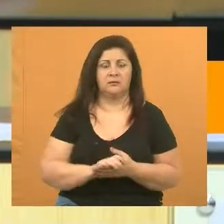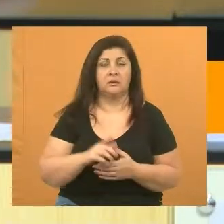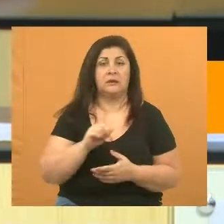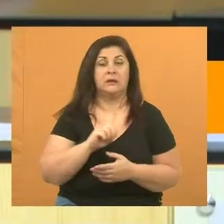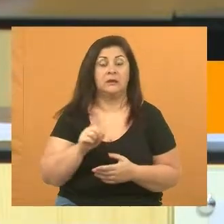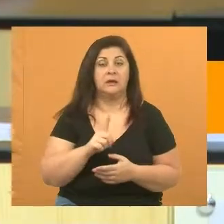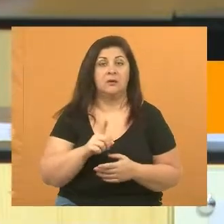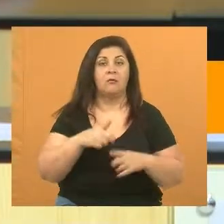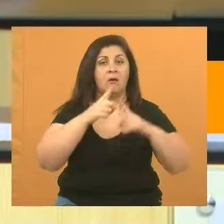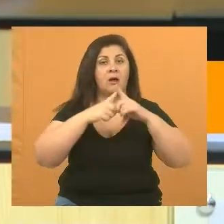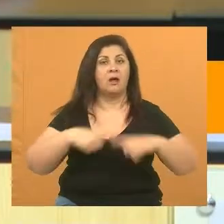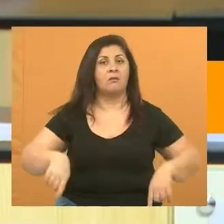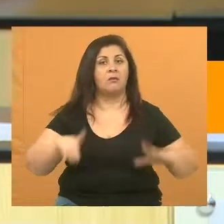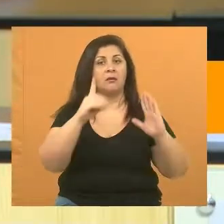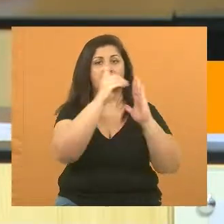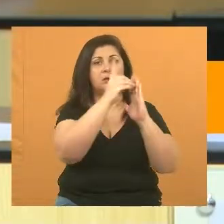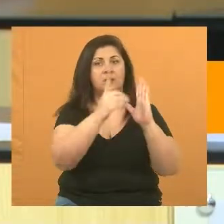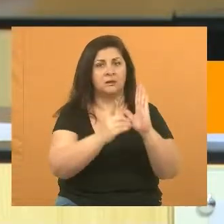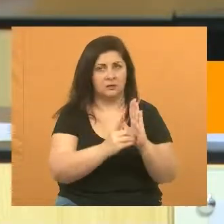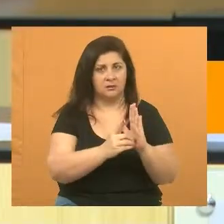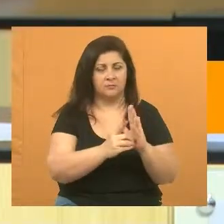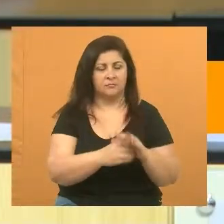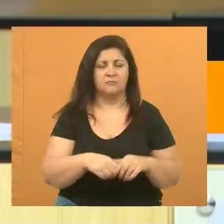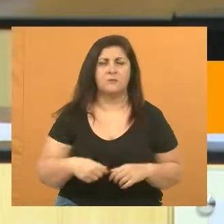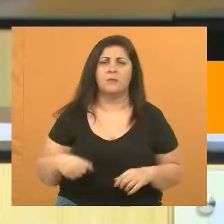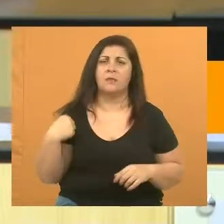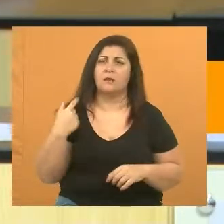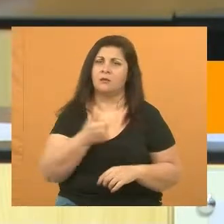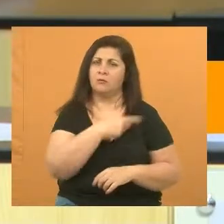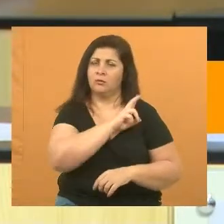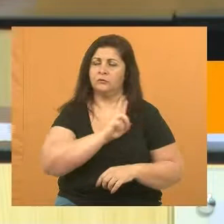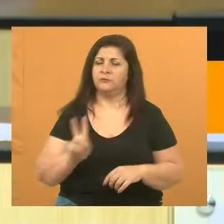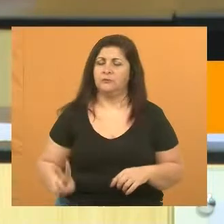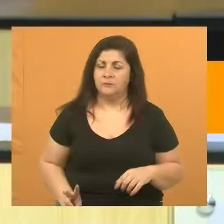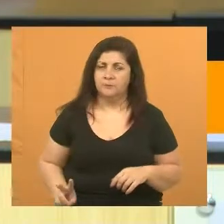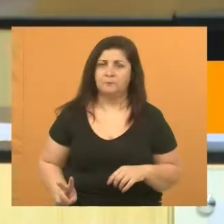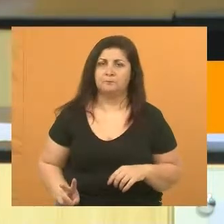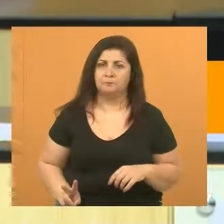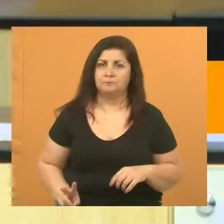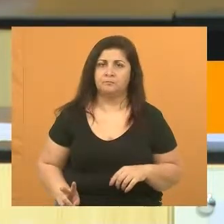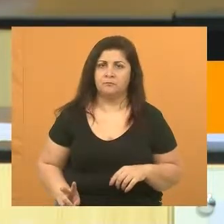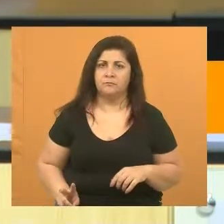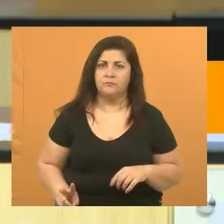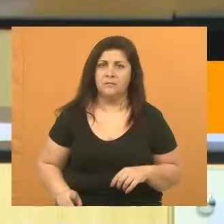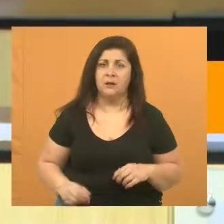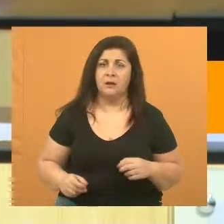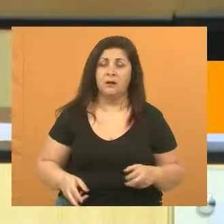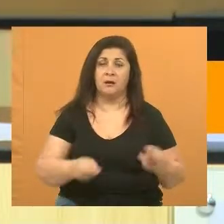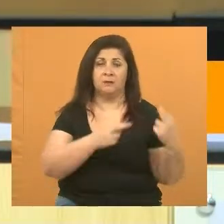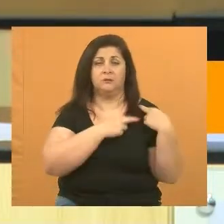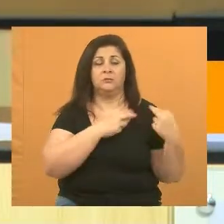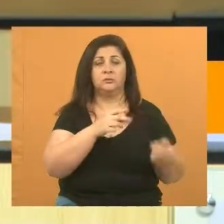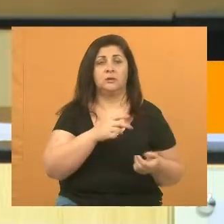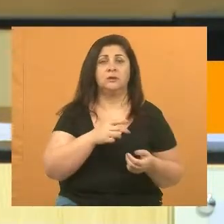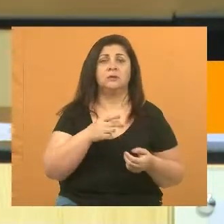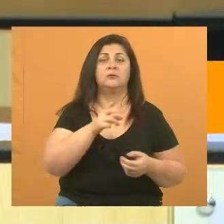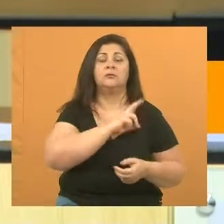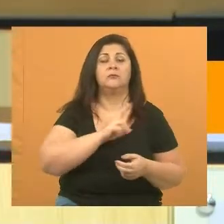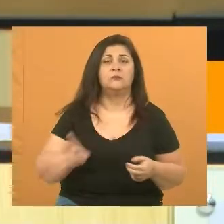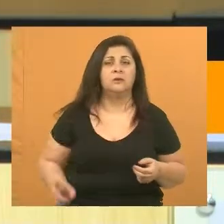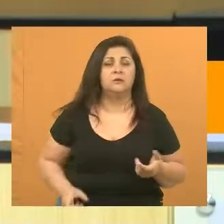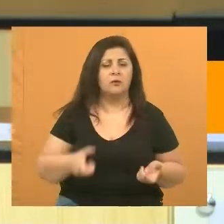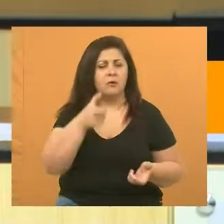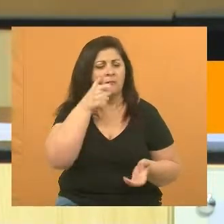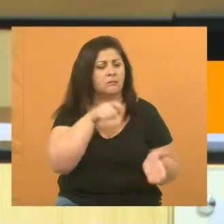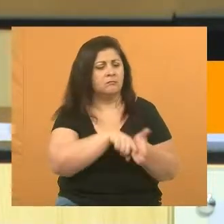anular o decreto, isso para que nós, enquanto vereadores, que é propositura dos vereadores, avaliar a prestação